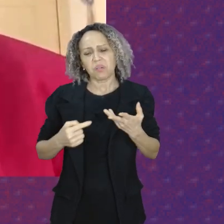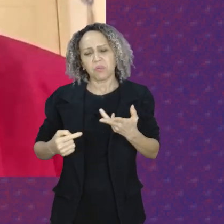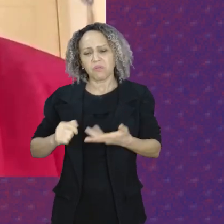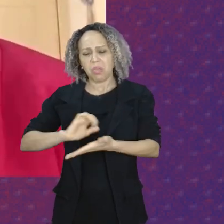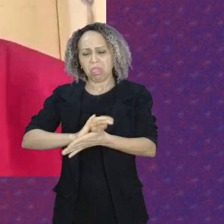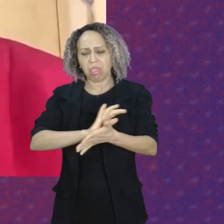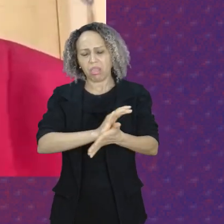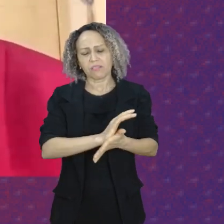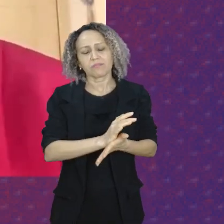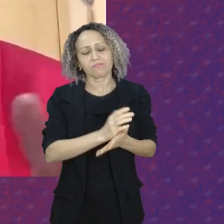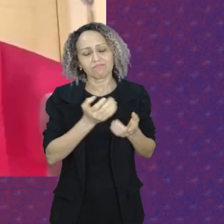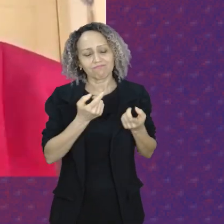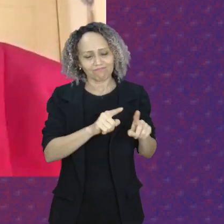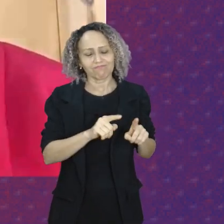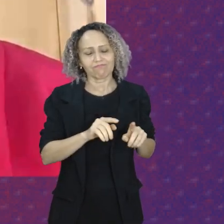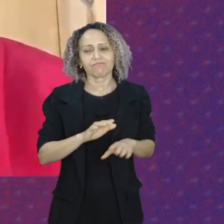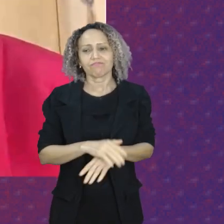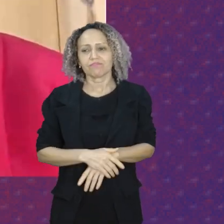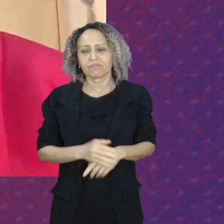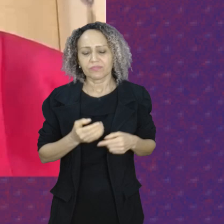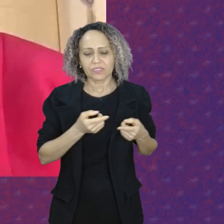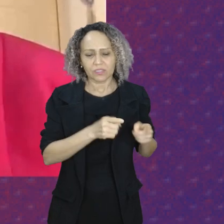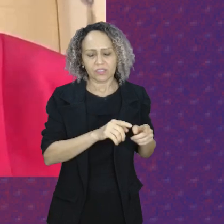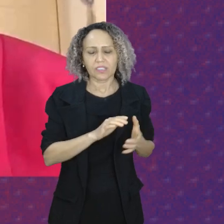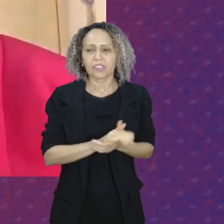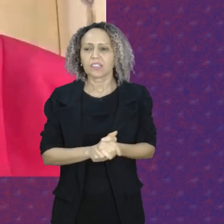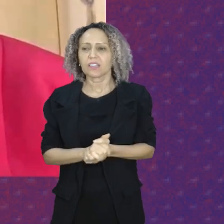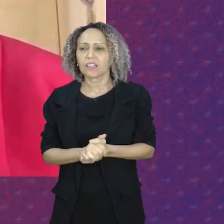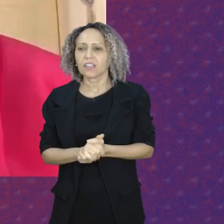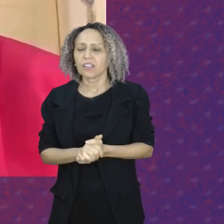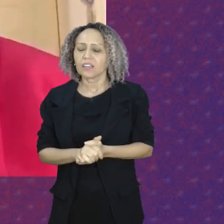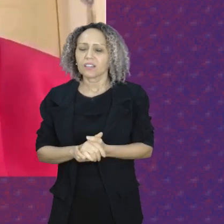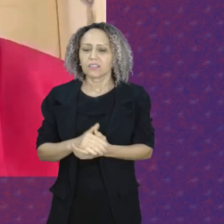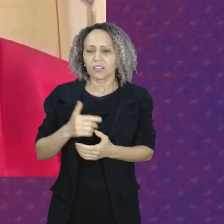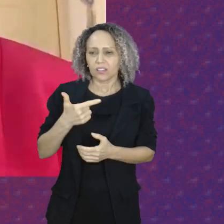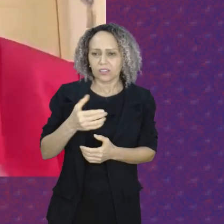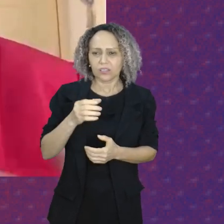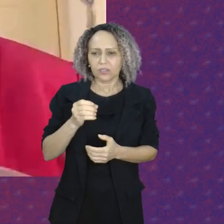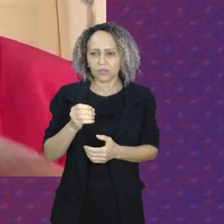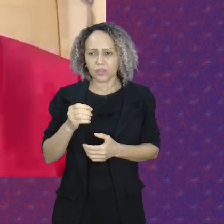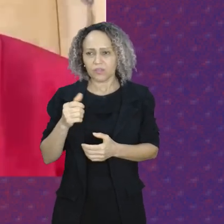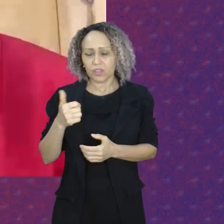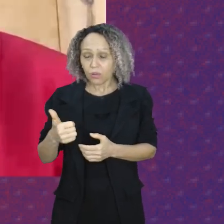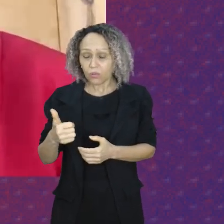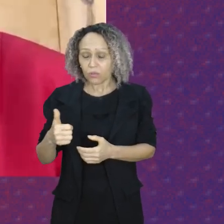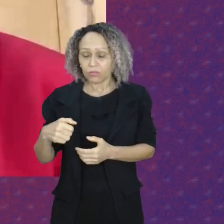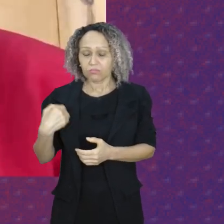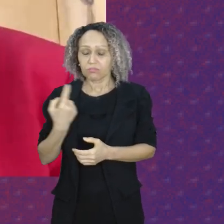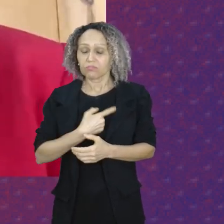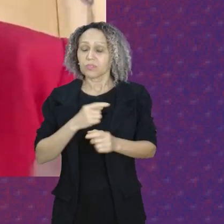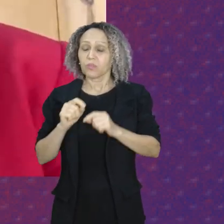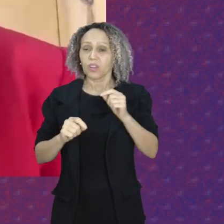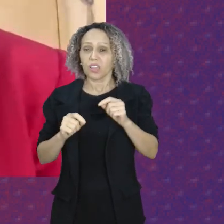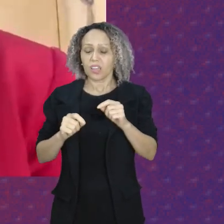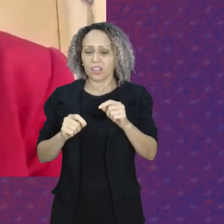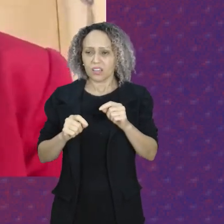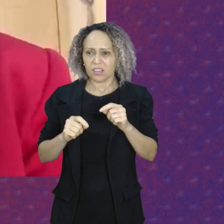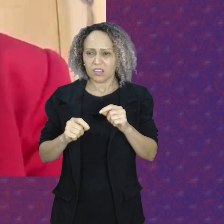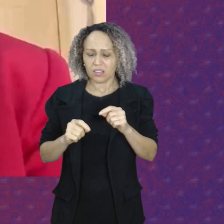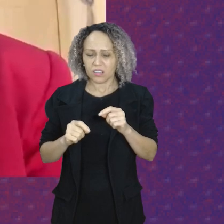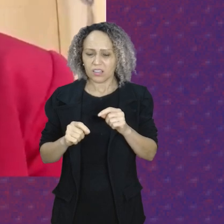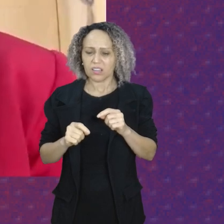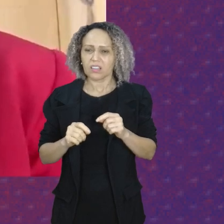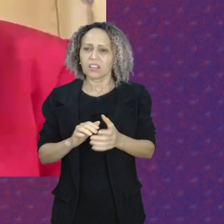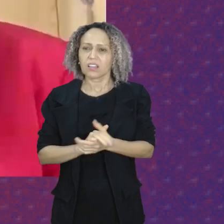discriminação da ONU, né, em Durban, em 2001, nós tivemos uma grande participação, inclusive a relatora